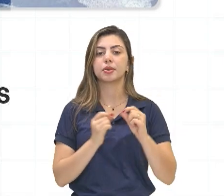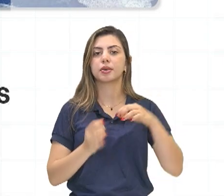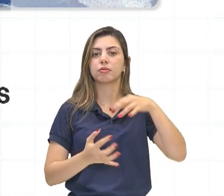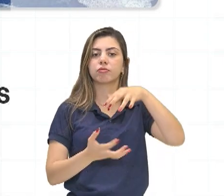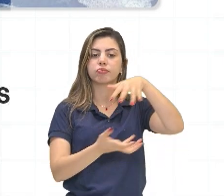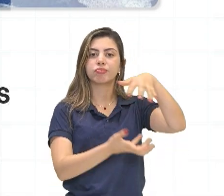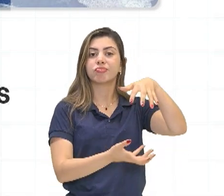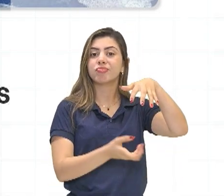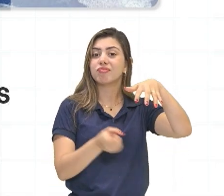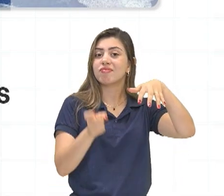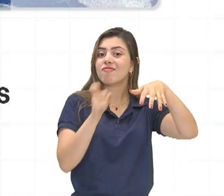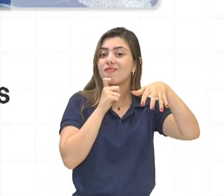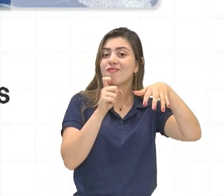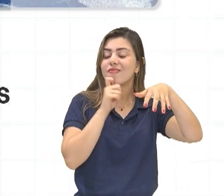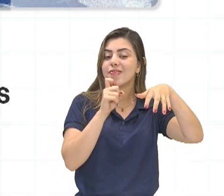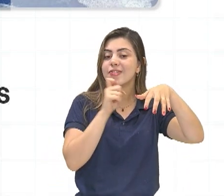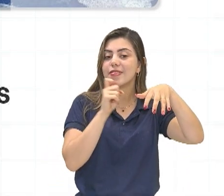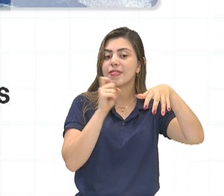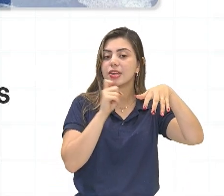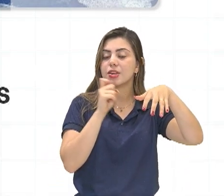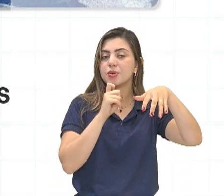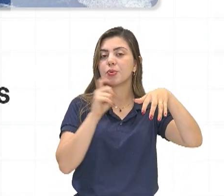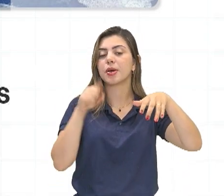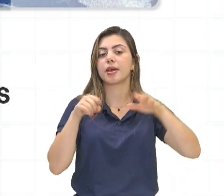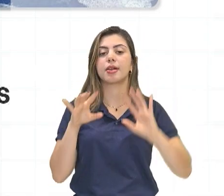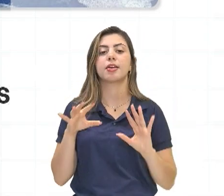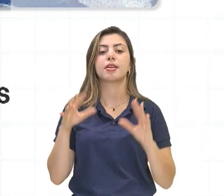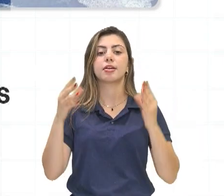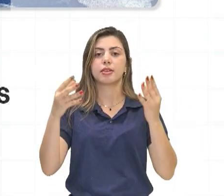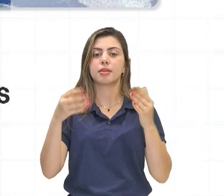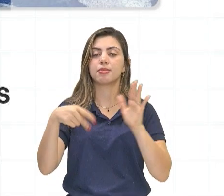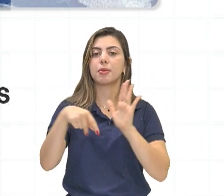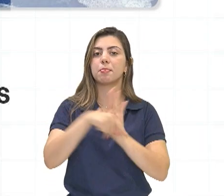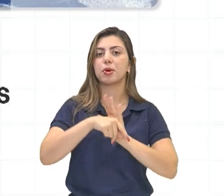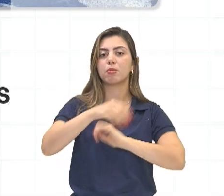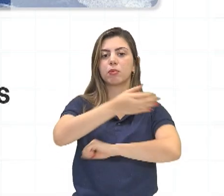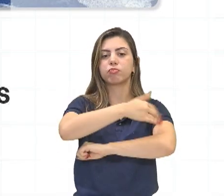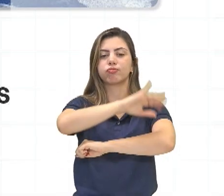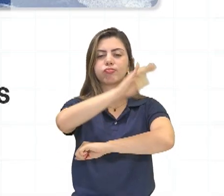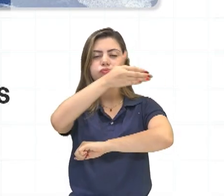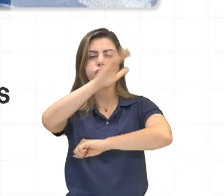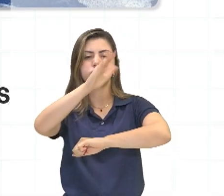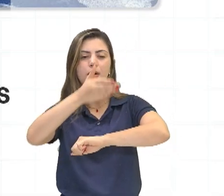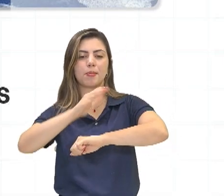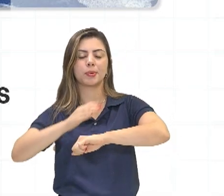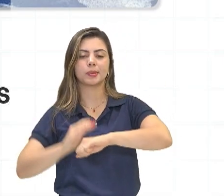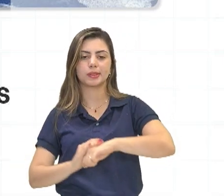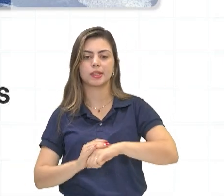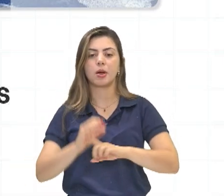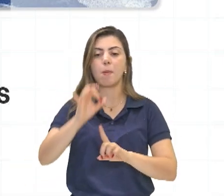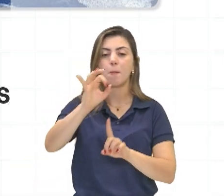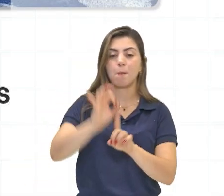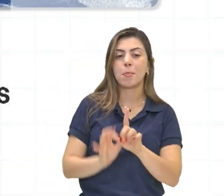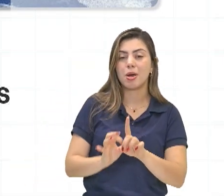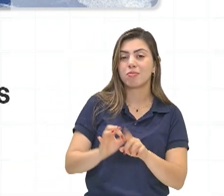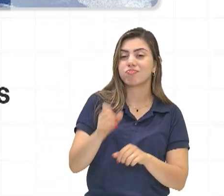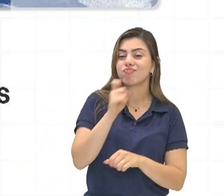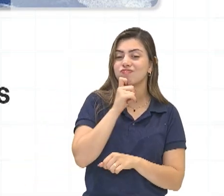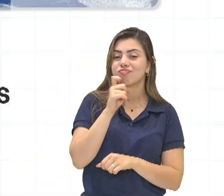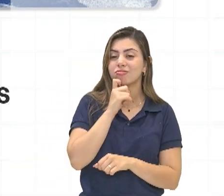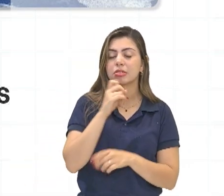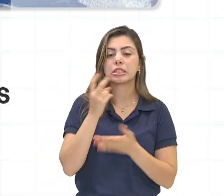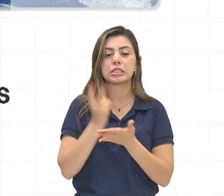né? É chamado de clima frio de montanha. Registra baixas temperaturas e